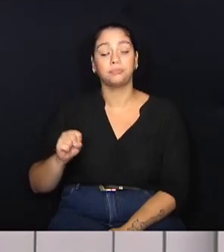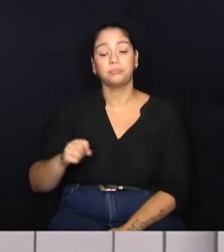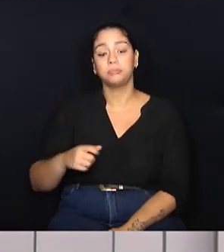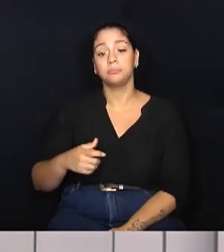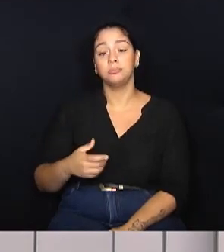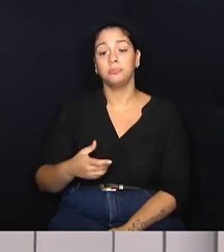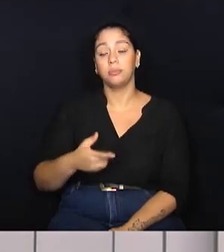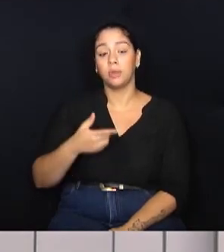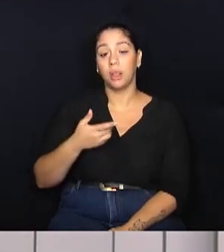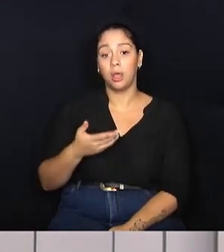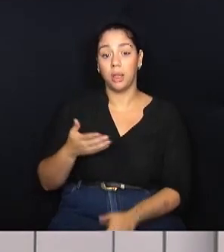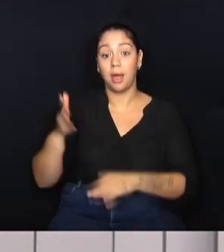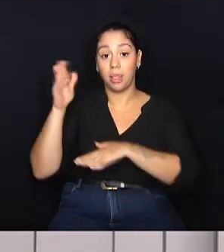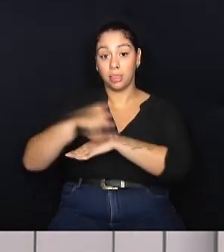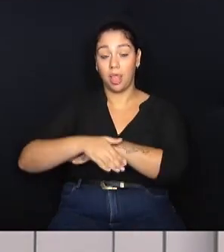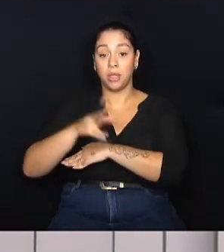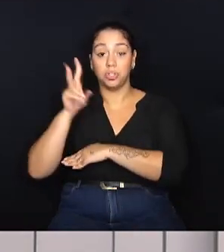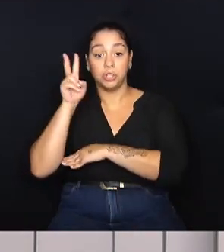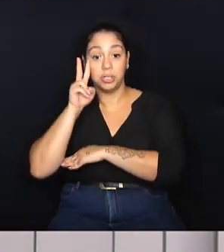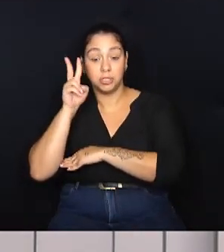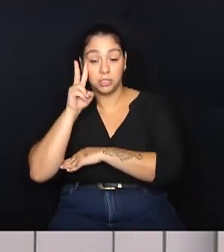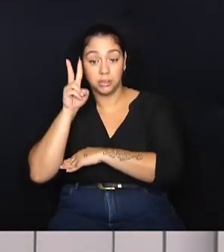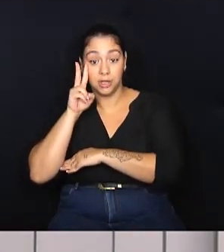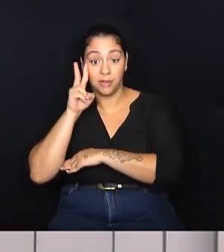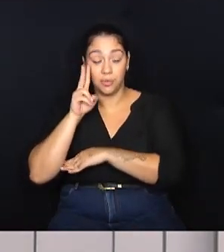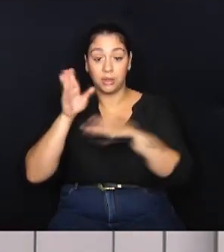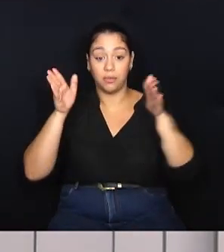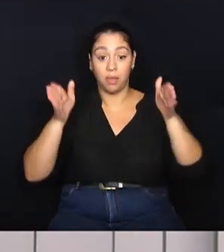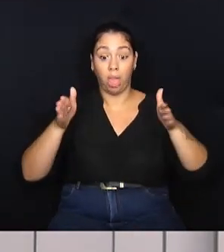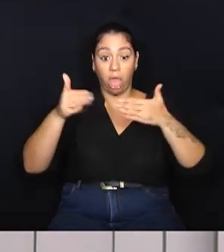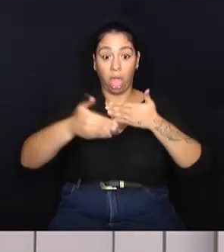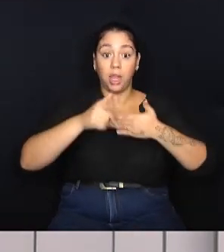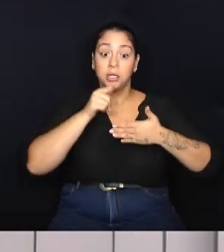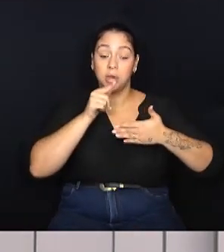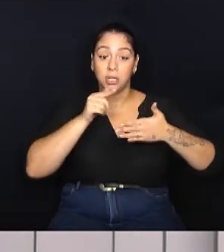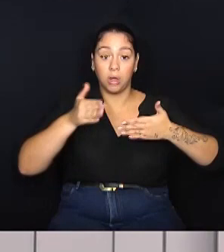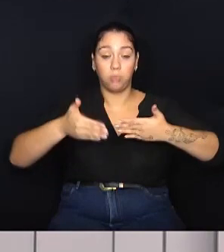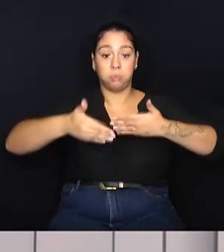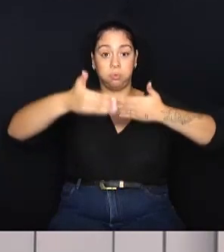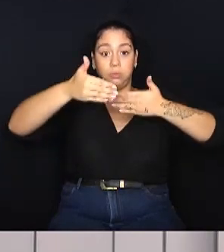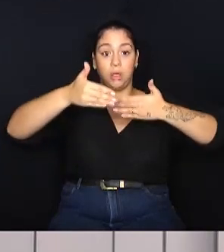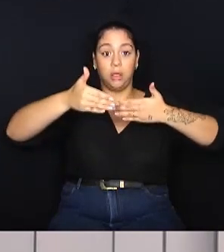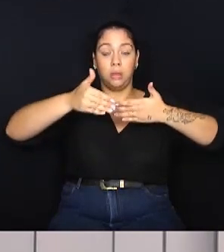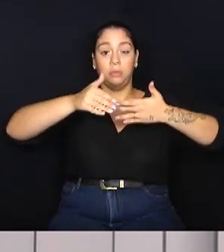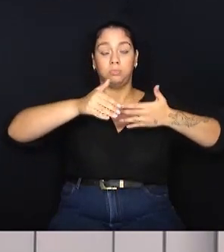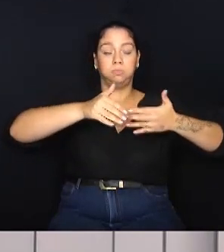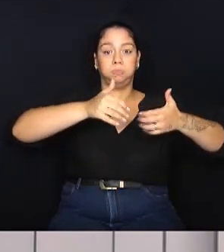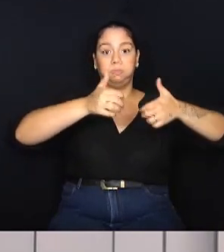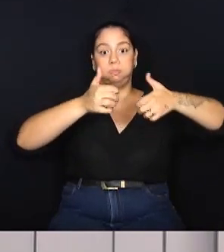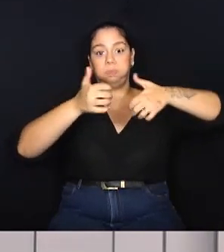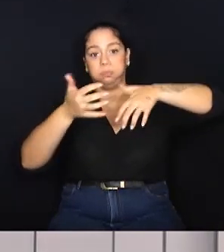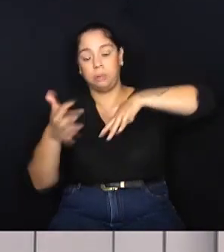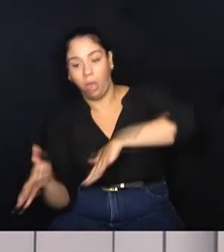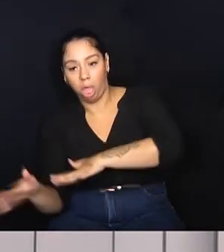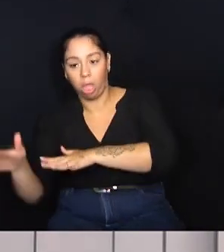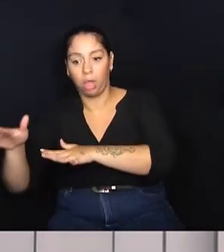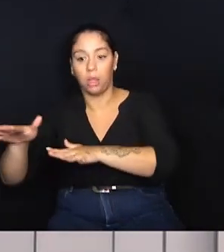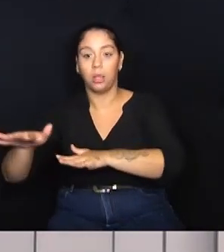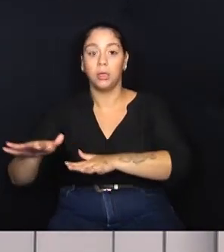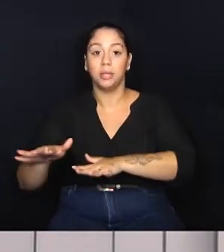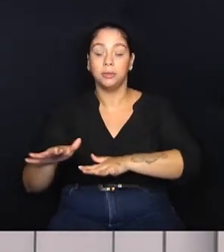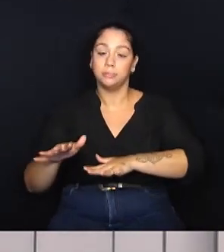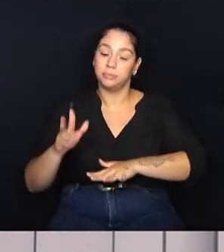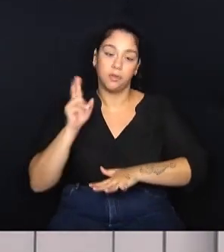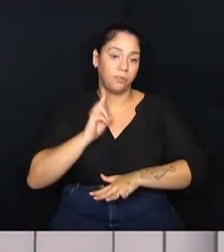a caixa d'água da unidade caiu da estrutura que a sustentava. Felizmente, sem causar vítimas